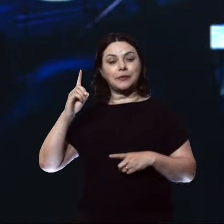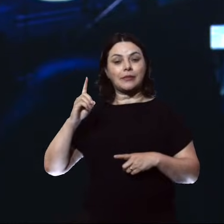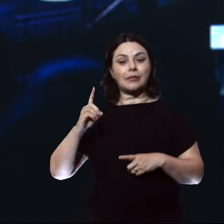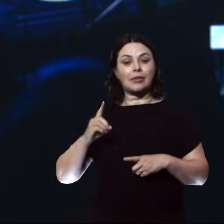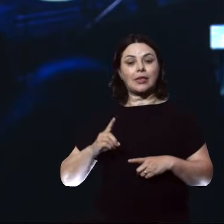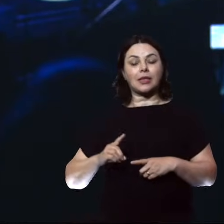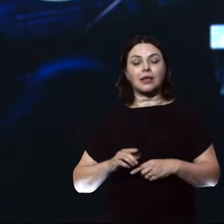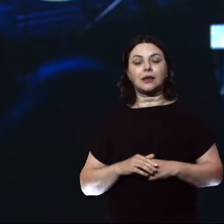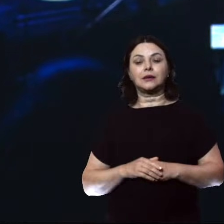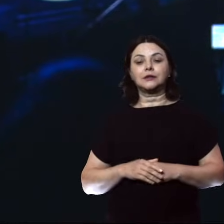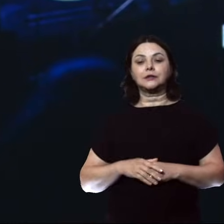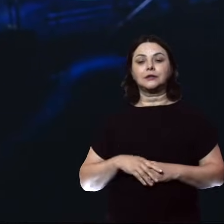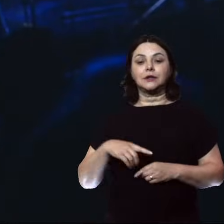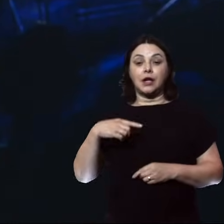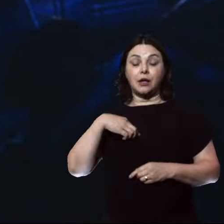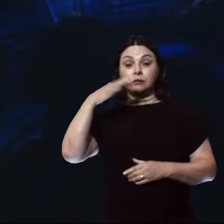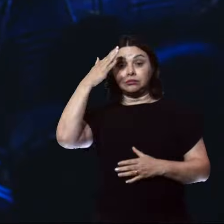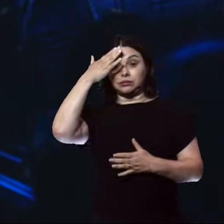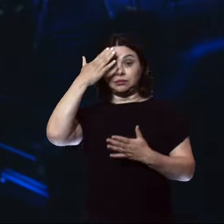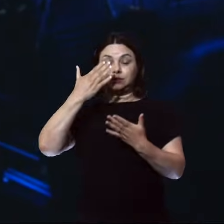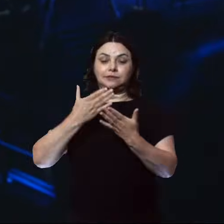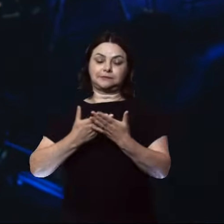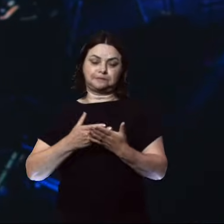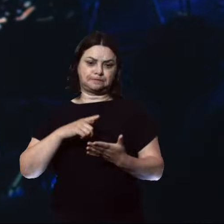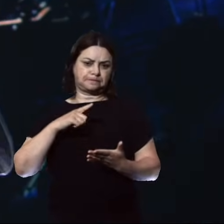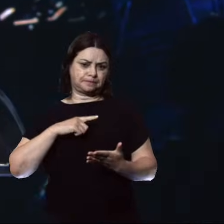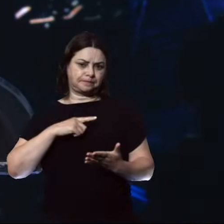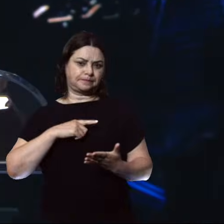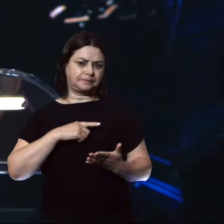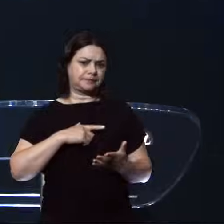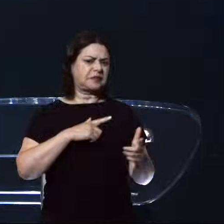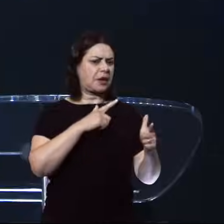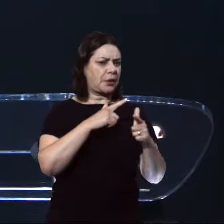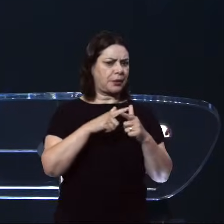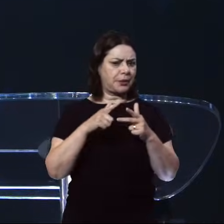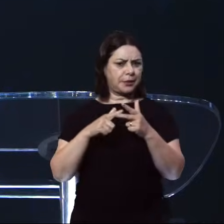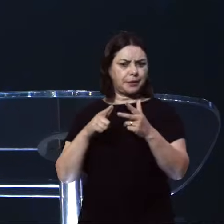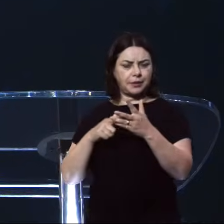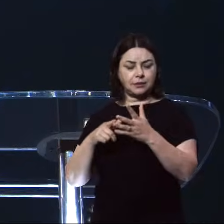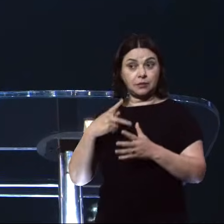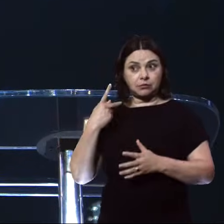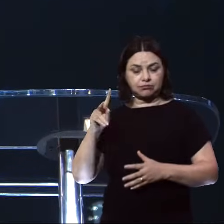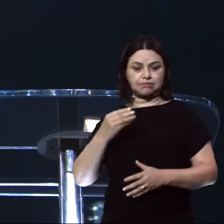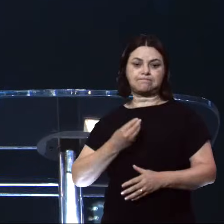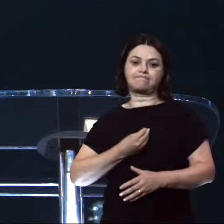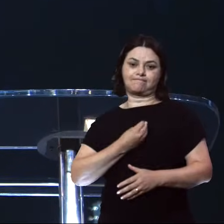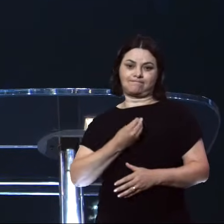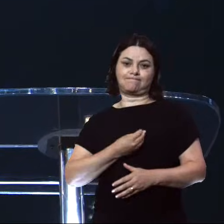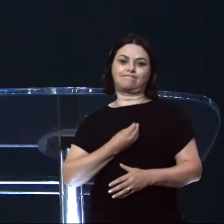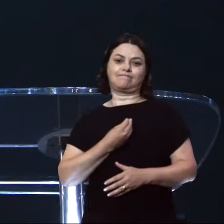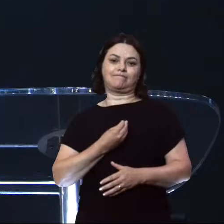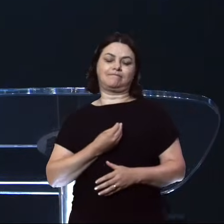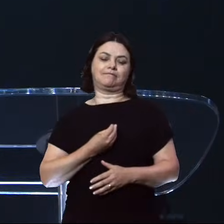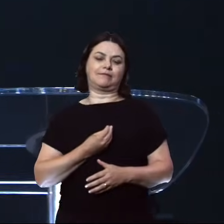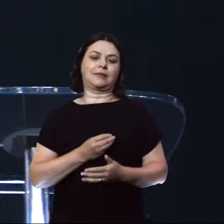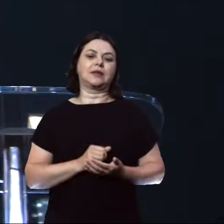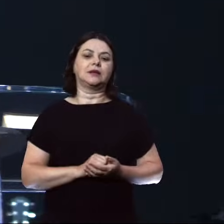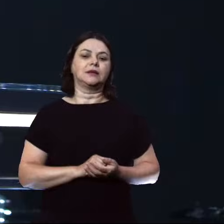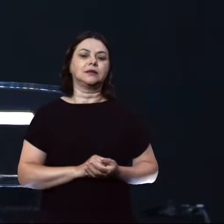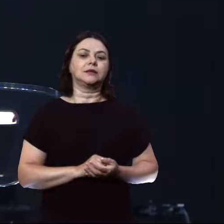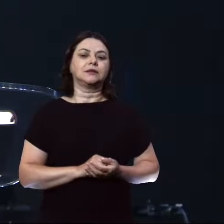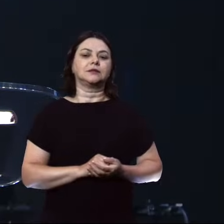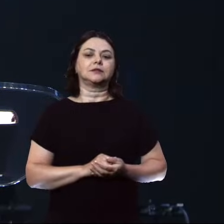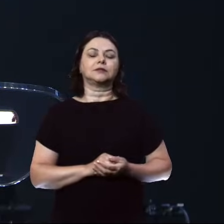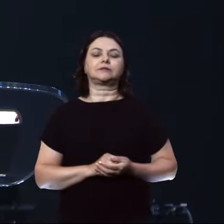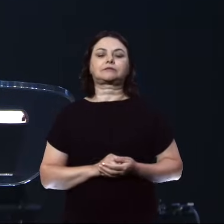se passasse pelas suas próprias forças, talvez a vida já tivesse ido por água abaixo.